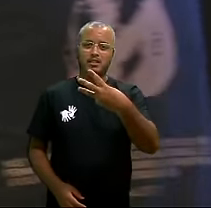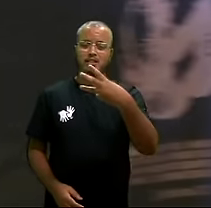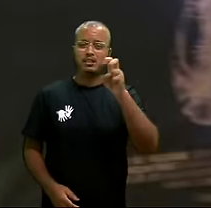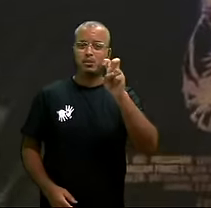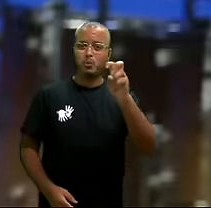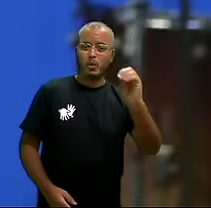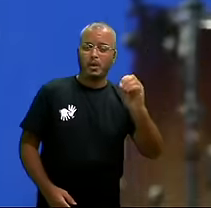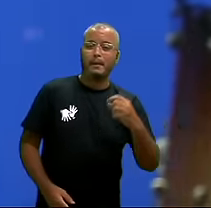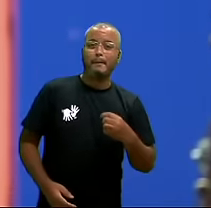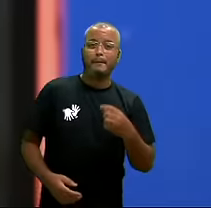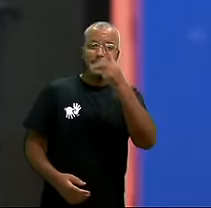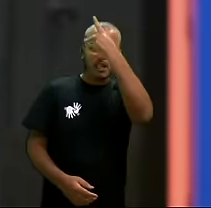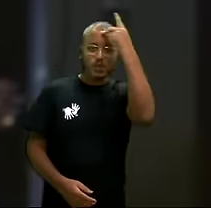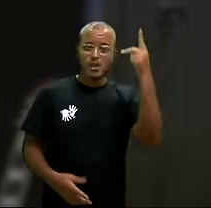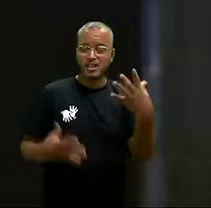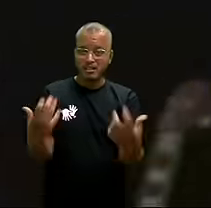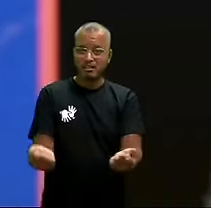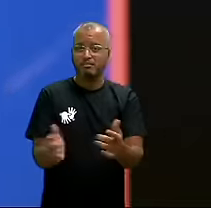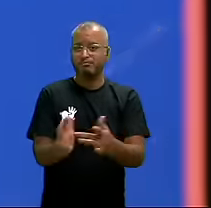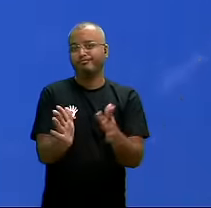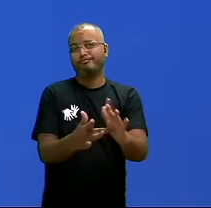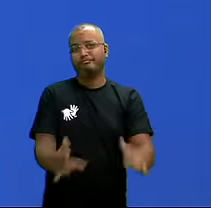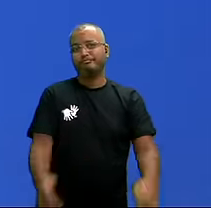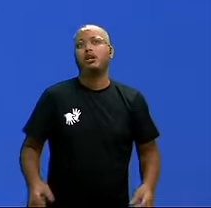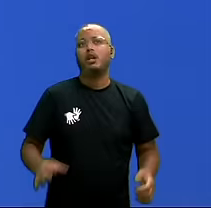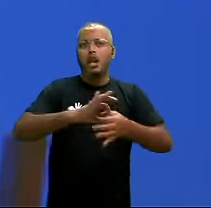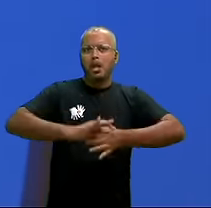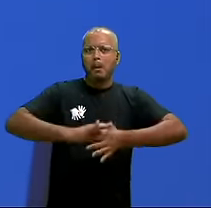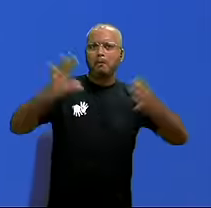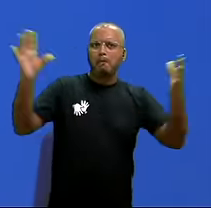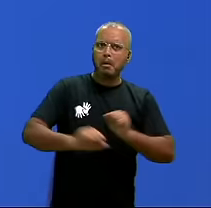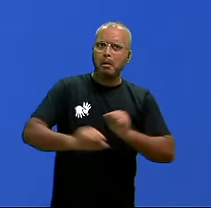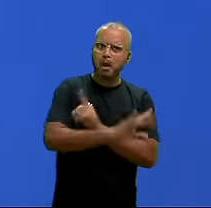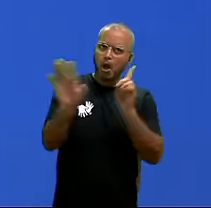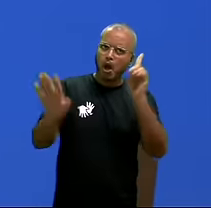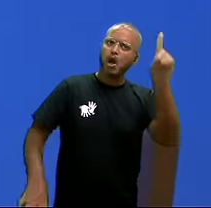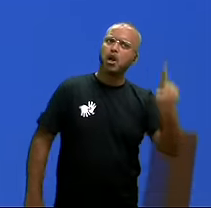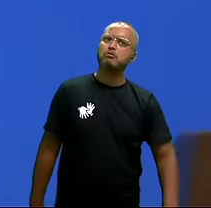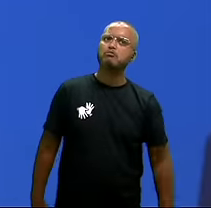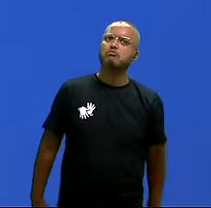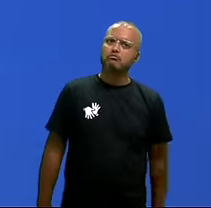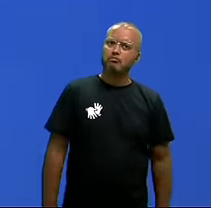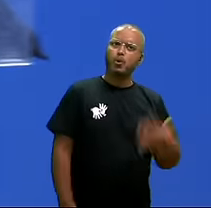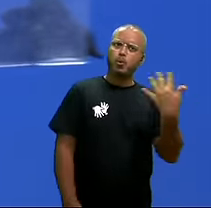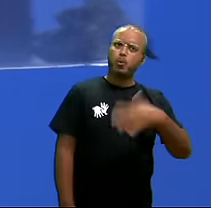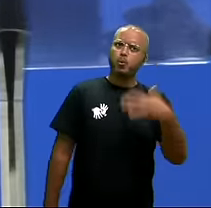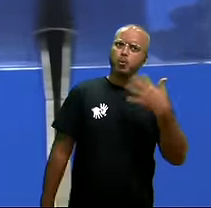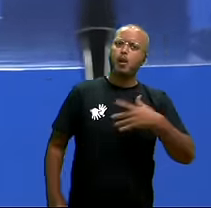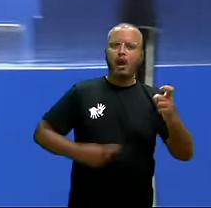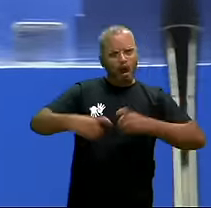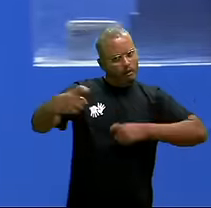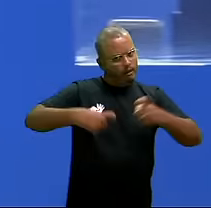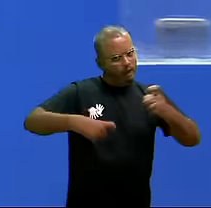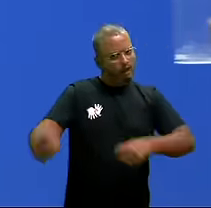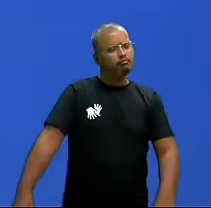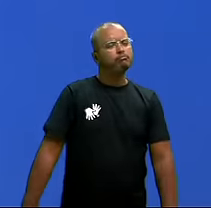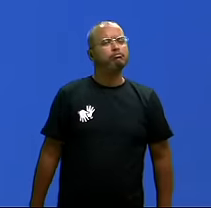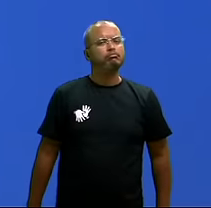libertas para a glória de Deus. É, meu irmão, não é mole não. Isso é guerra. E daqui a pouco tem